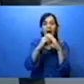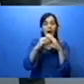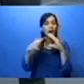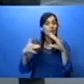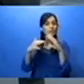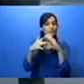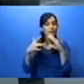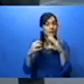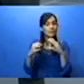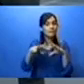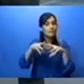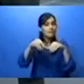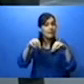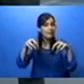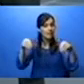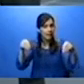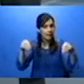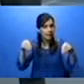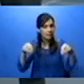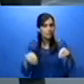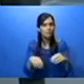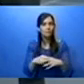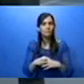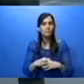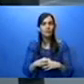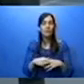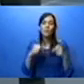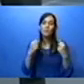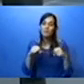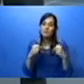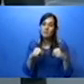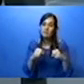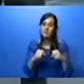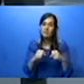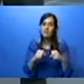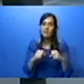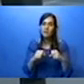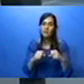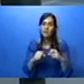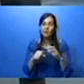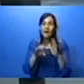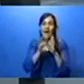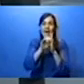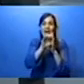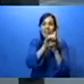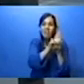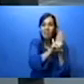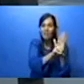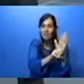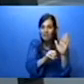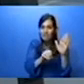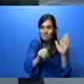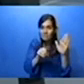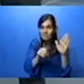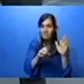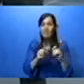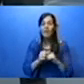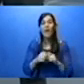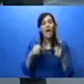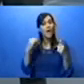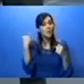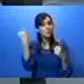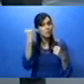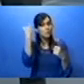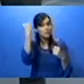elas, matéria orgânica. Toda a cadeia alimentar, que é uma sequência onde um ser se alimenta do outro, é importante